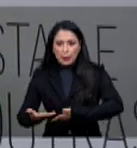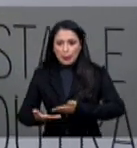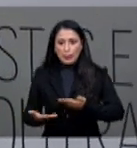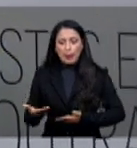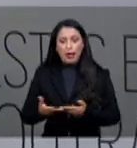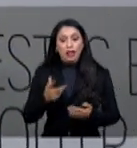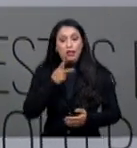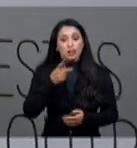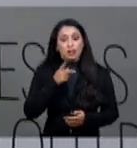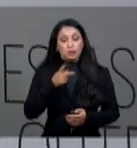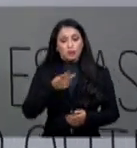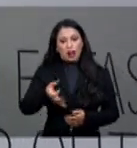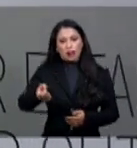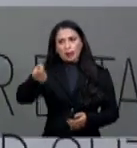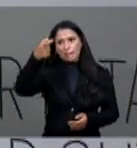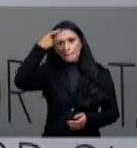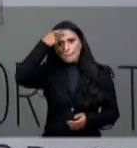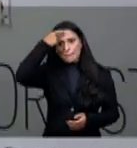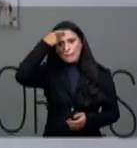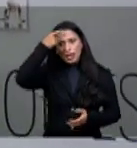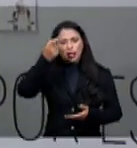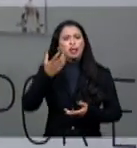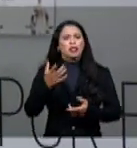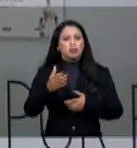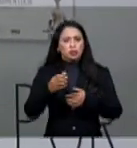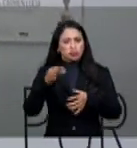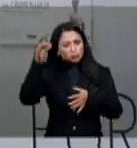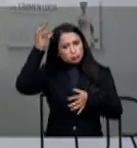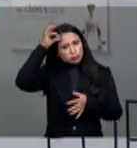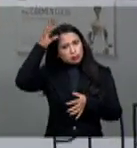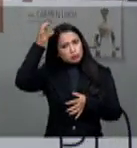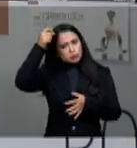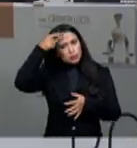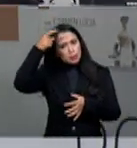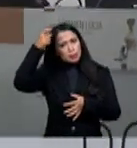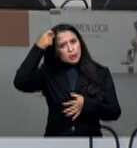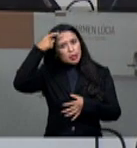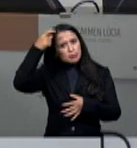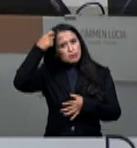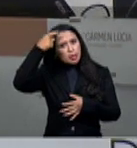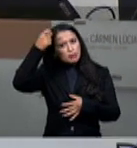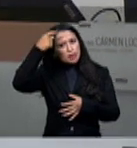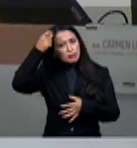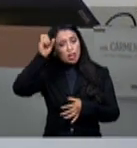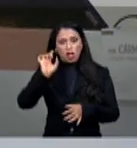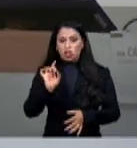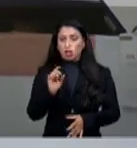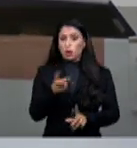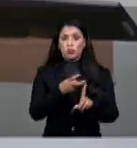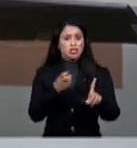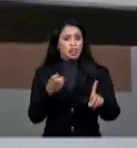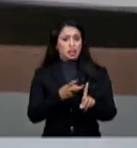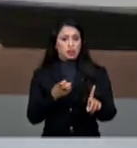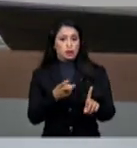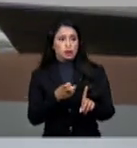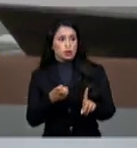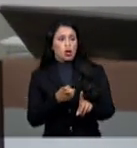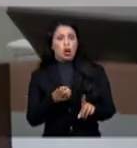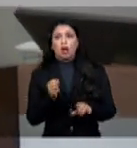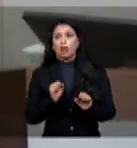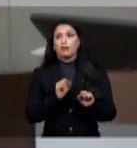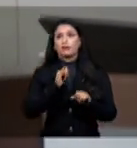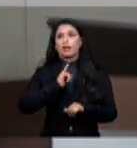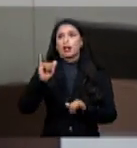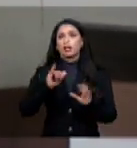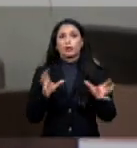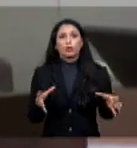reflorestamento é um convite, porque não basta só nós, povos indígenas, reflorestar as nossas mentes e está ali falando na sociedade com um